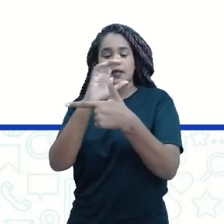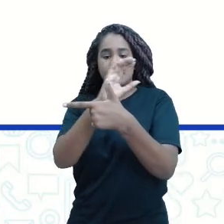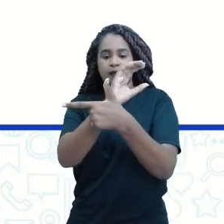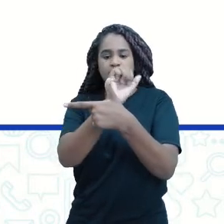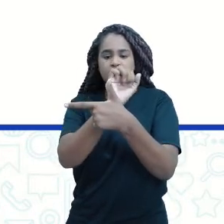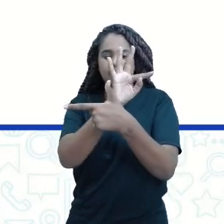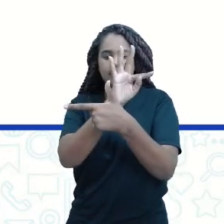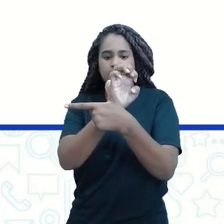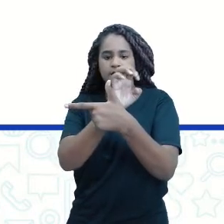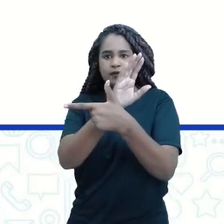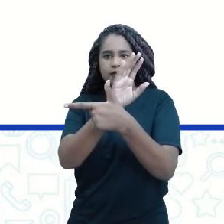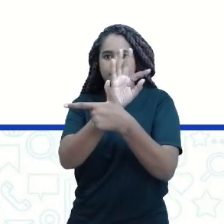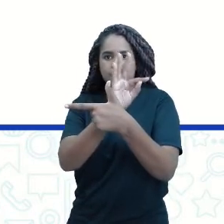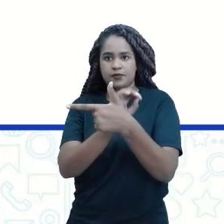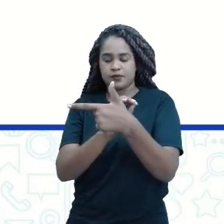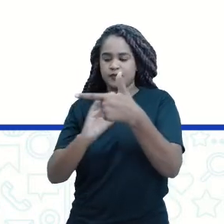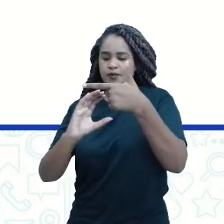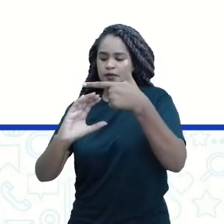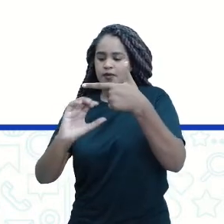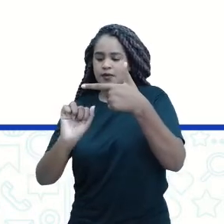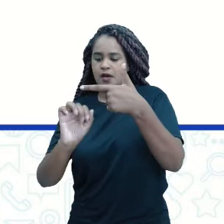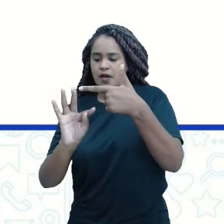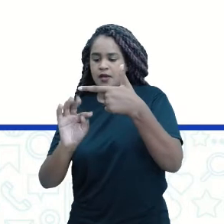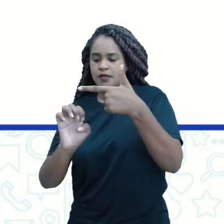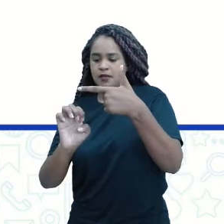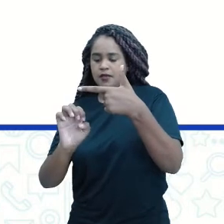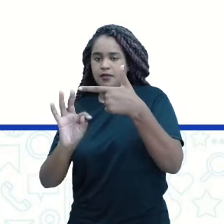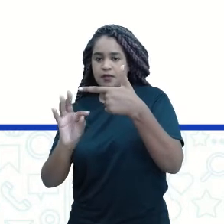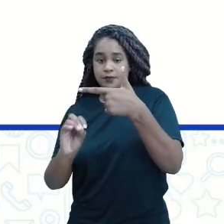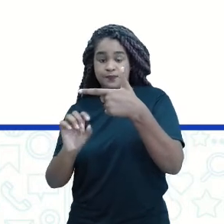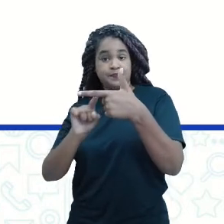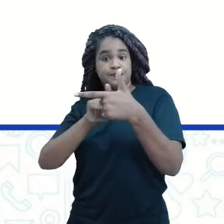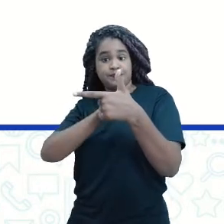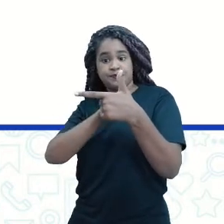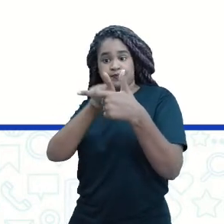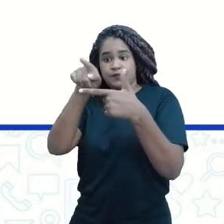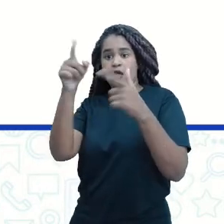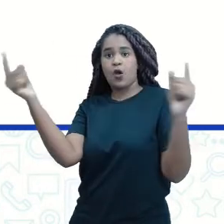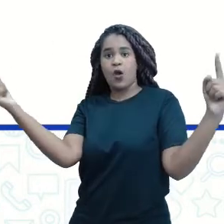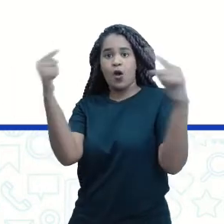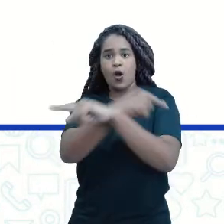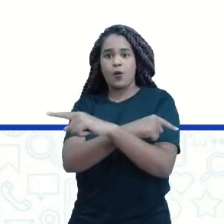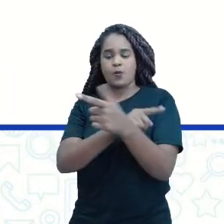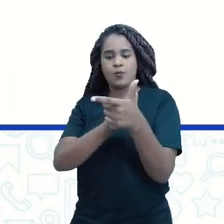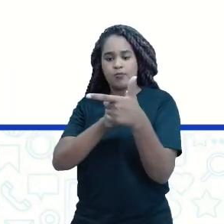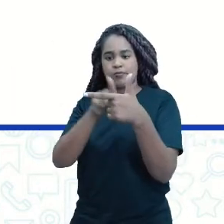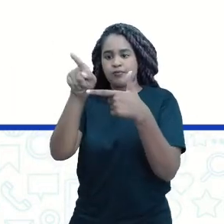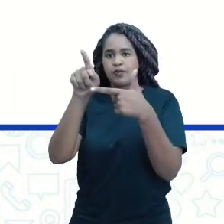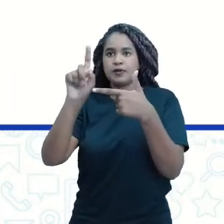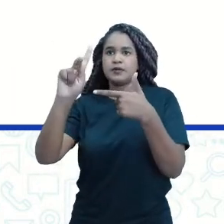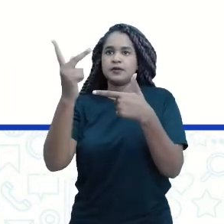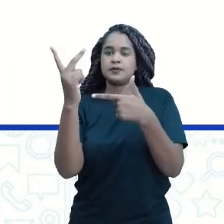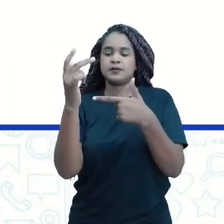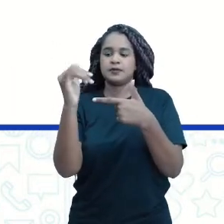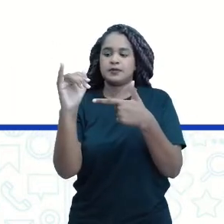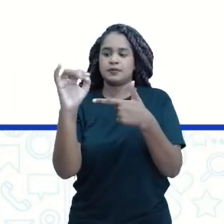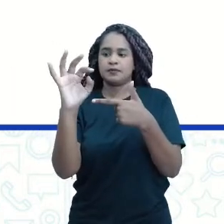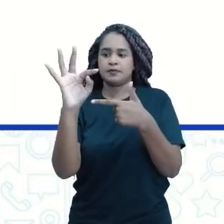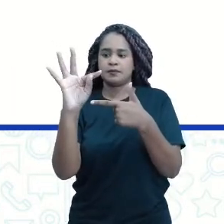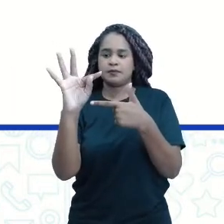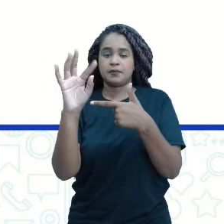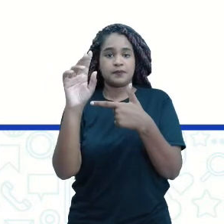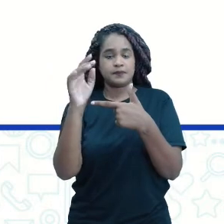né? E o lado oposto ao ângulo de 90 graus é chamado de hipotenusa. A gente também tem